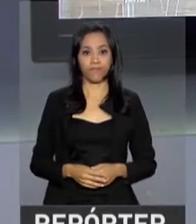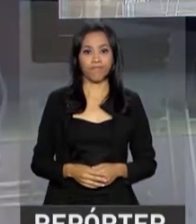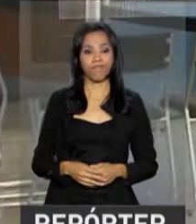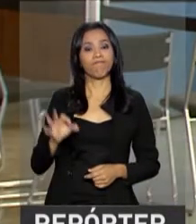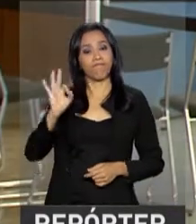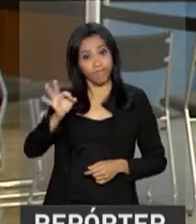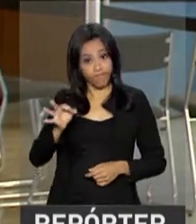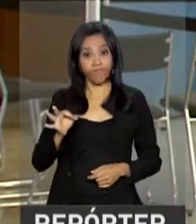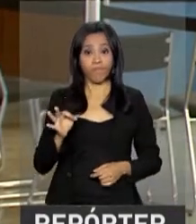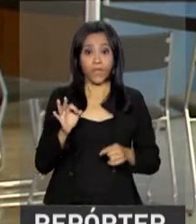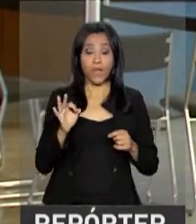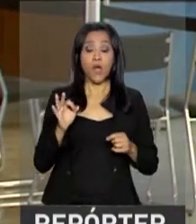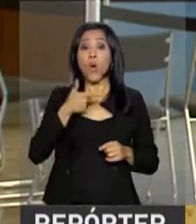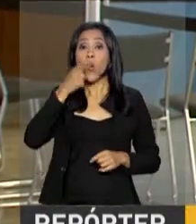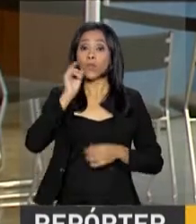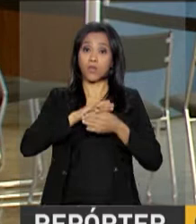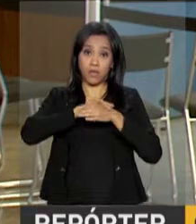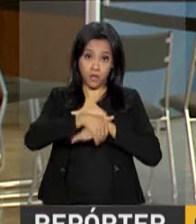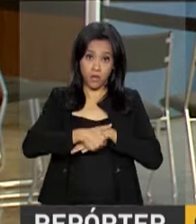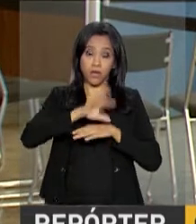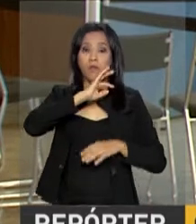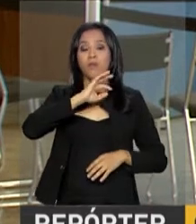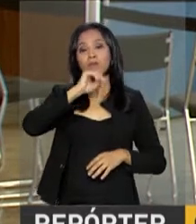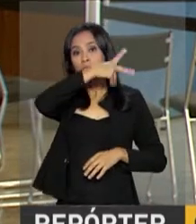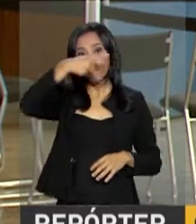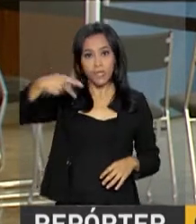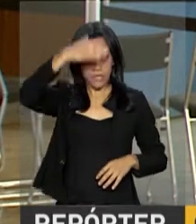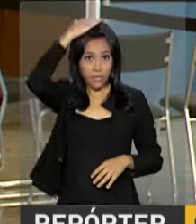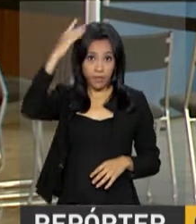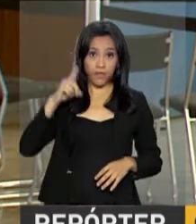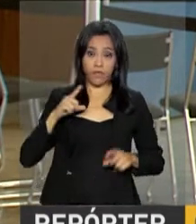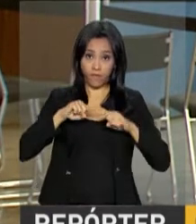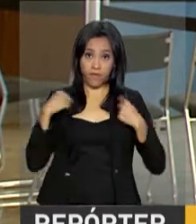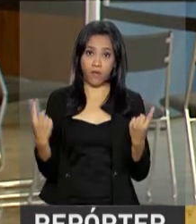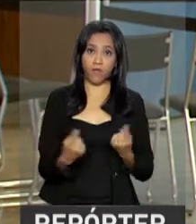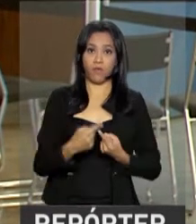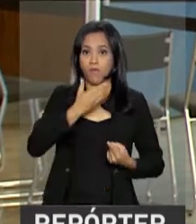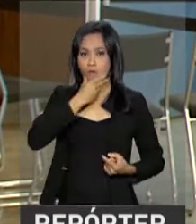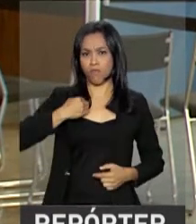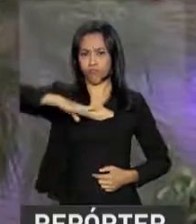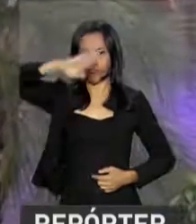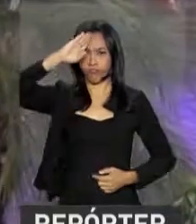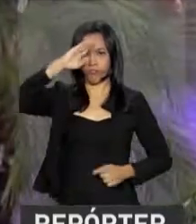Isso mesmo, Carol. No final da noite de ontem, o presidente Michel Temer se reuniu com o interventor do Rio de Janeiro, o